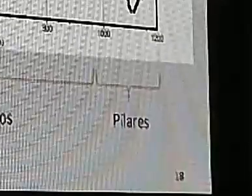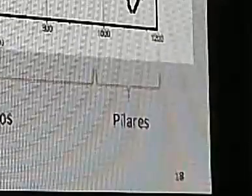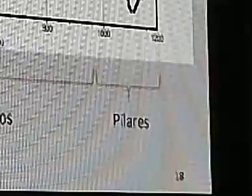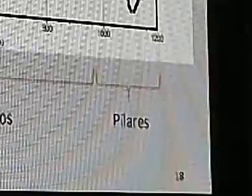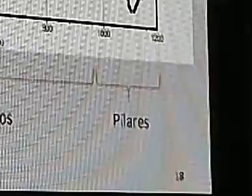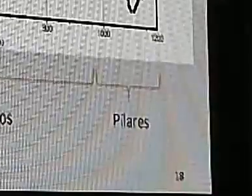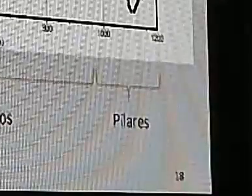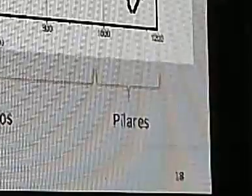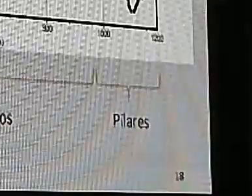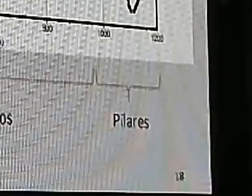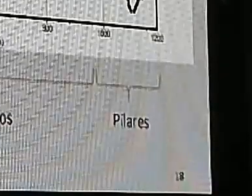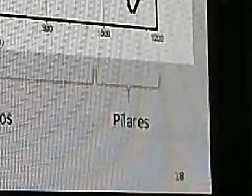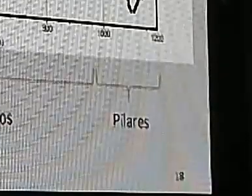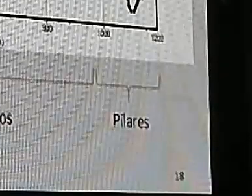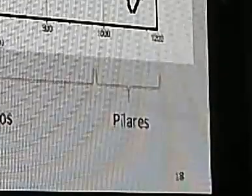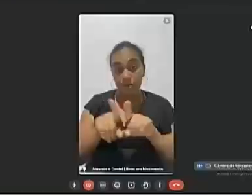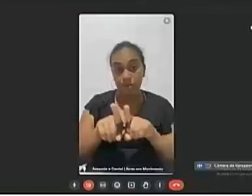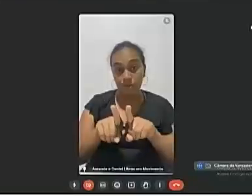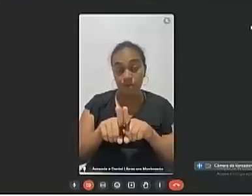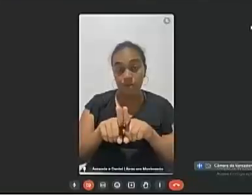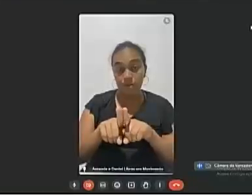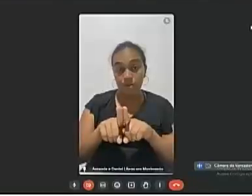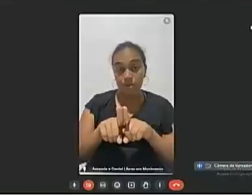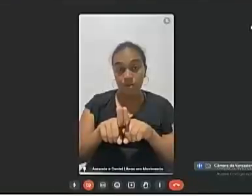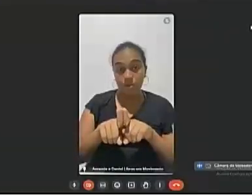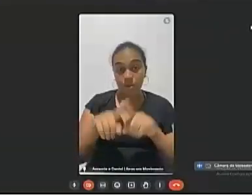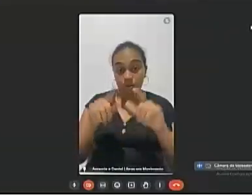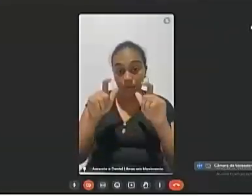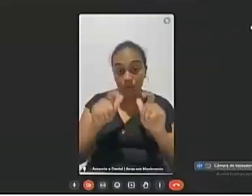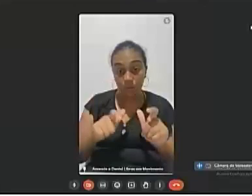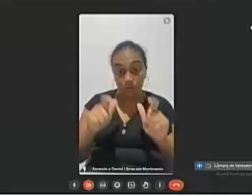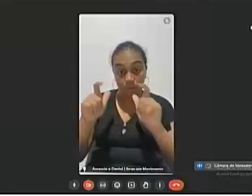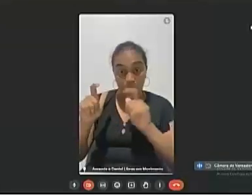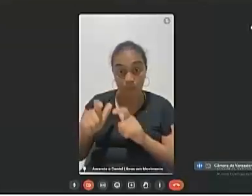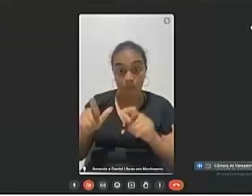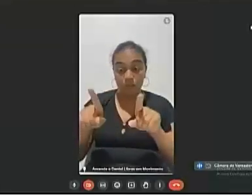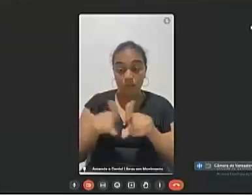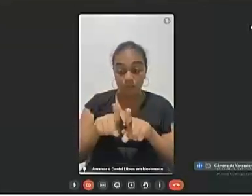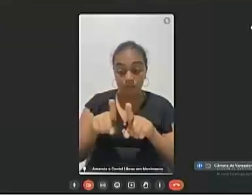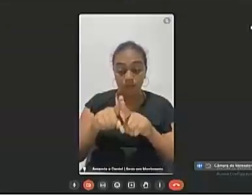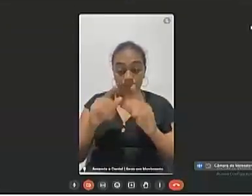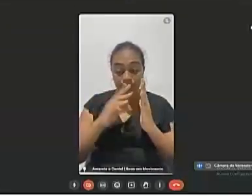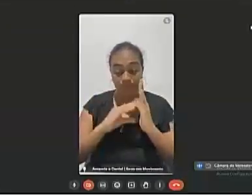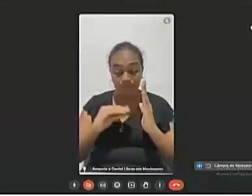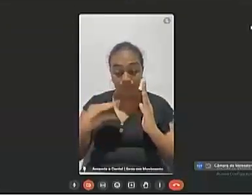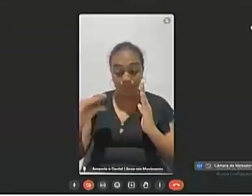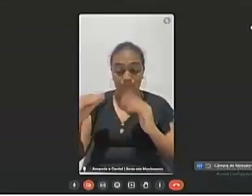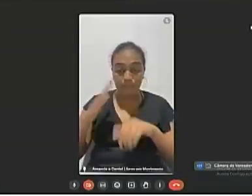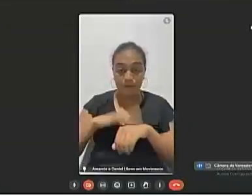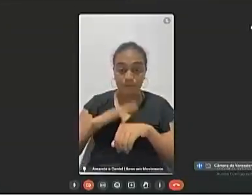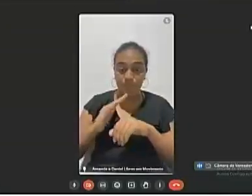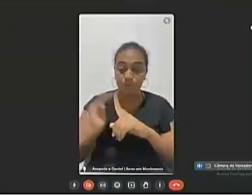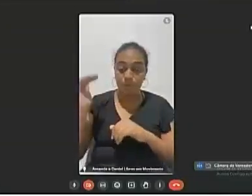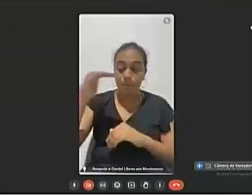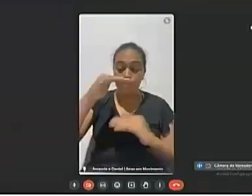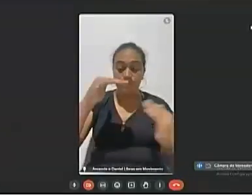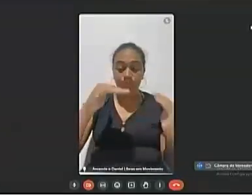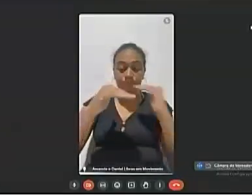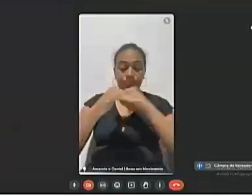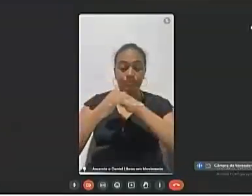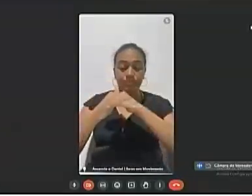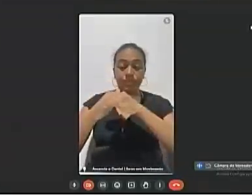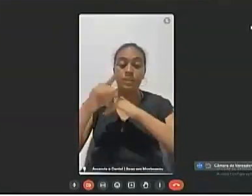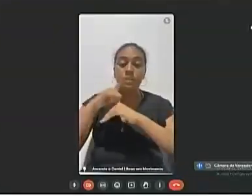complexa de fazer. Colocamos os aterros e os pilares. E daí simulamos o escoamento cruzando as pontes. Tiramos os